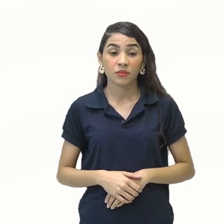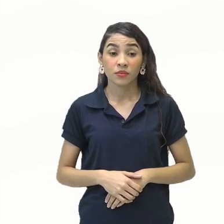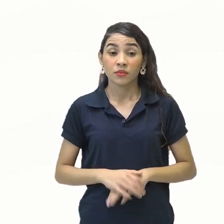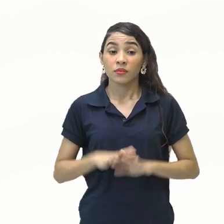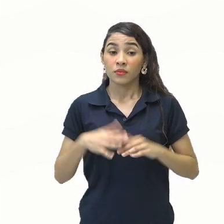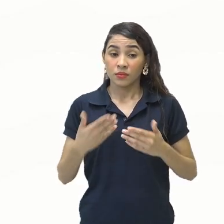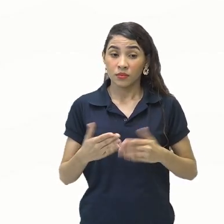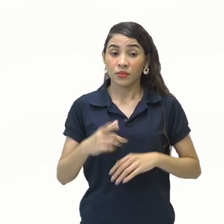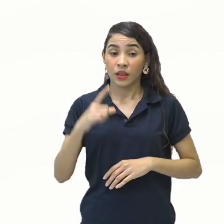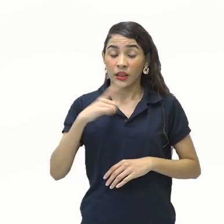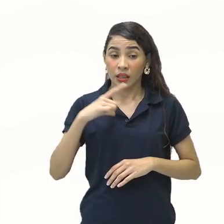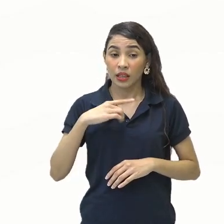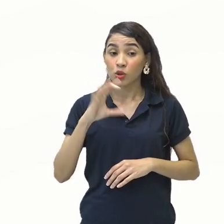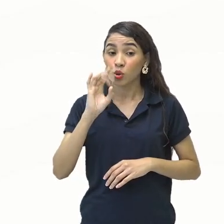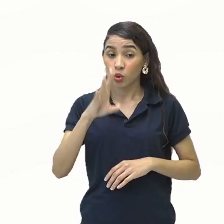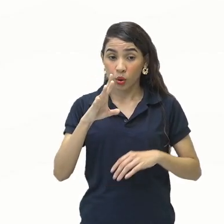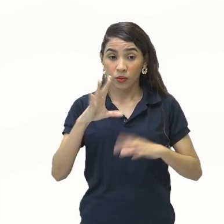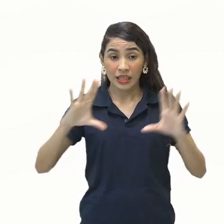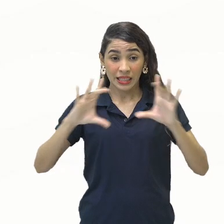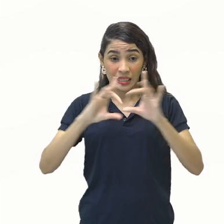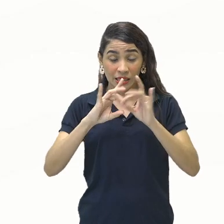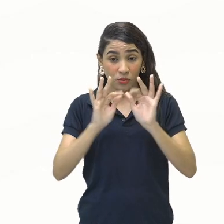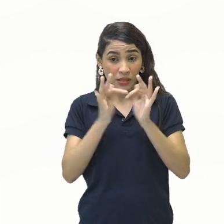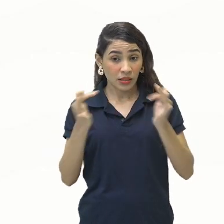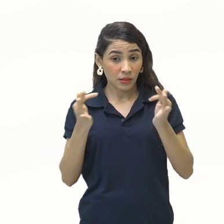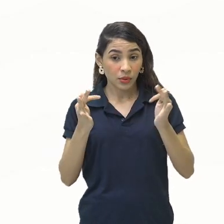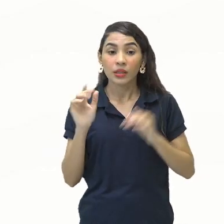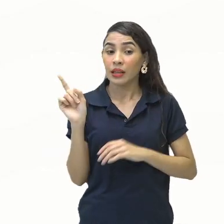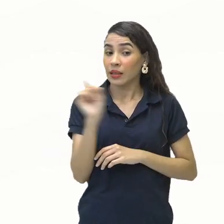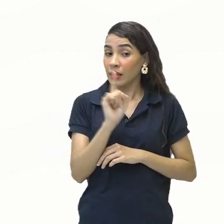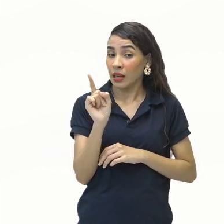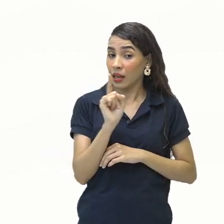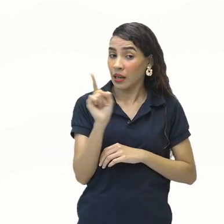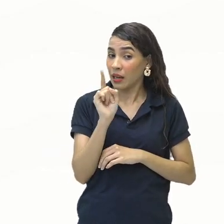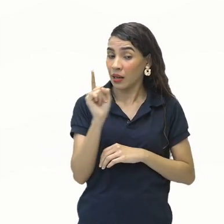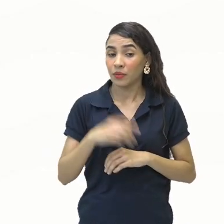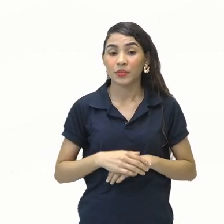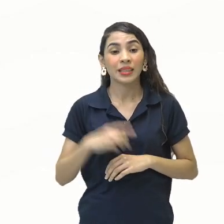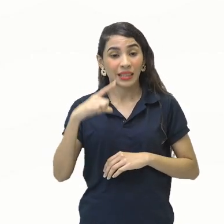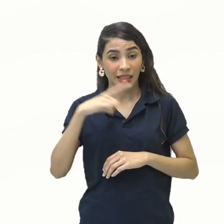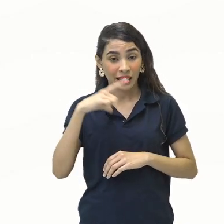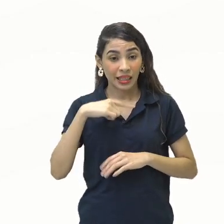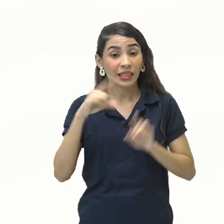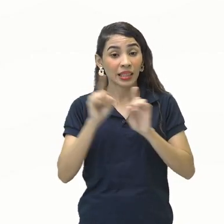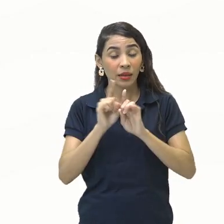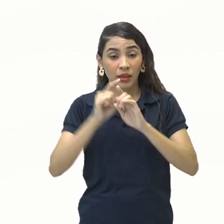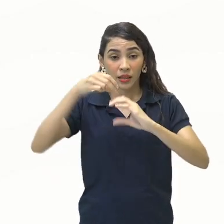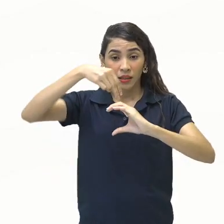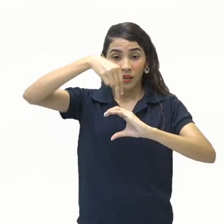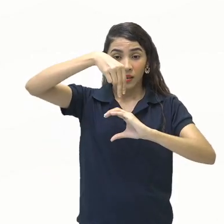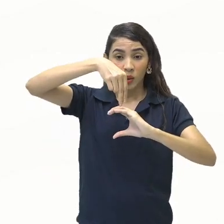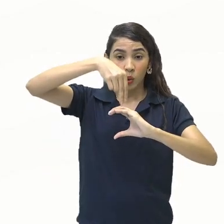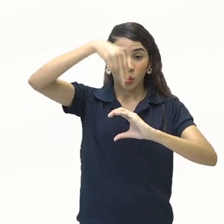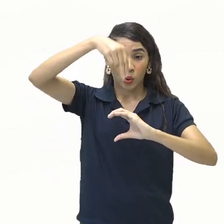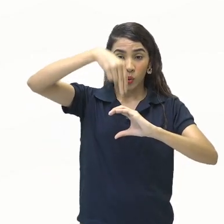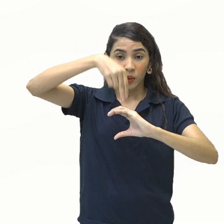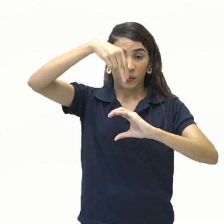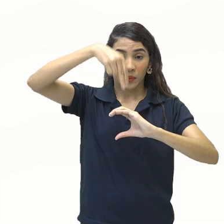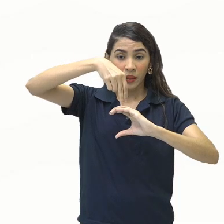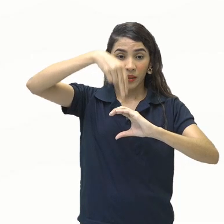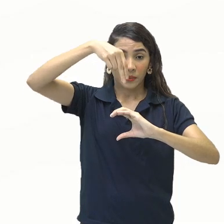apenas ligações simples? Não, olha aqui, ó. Entre carbono, nós temos uma ligação dupla,